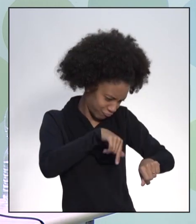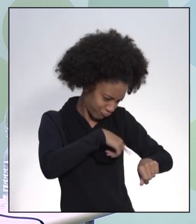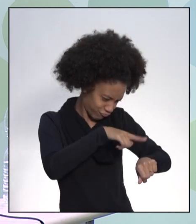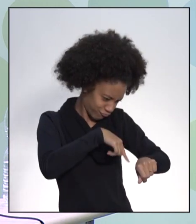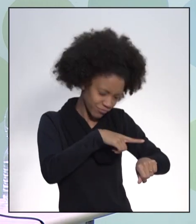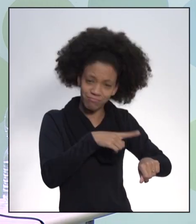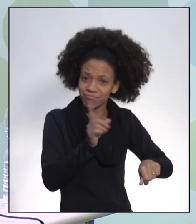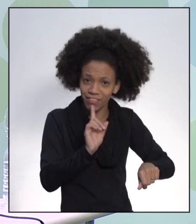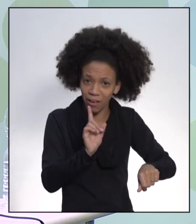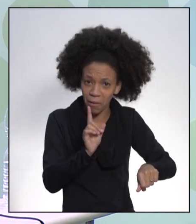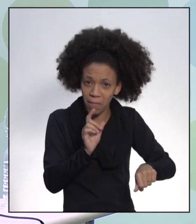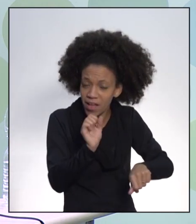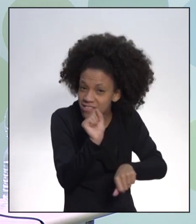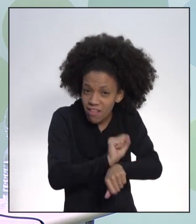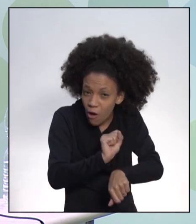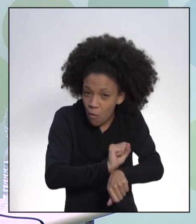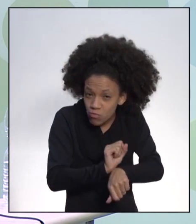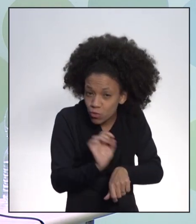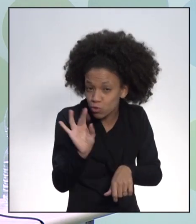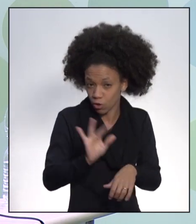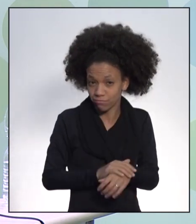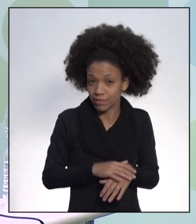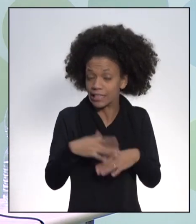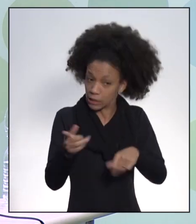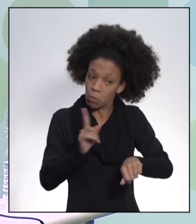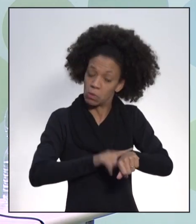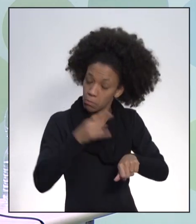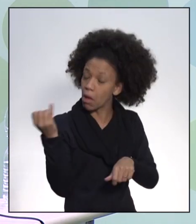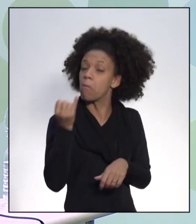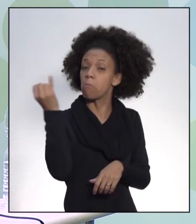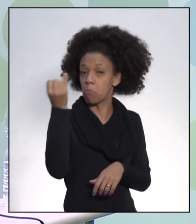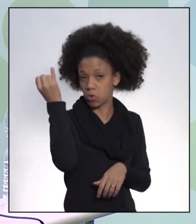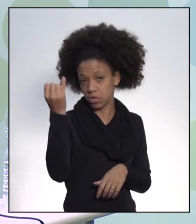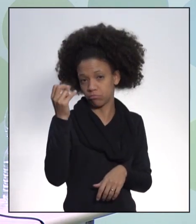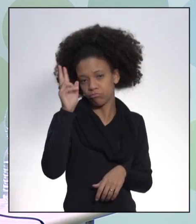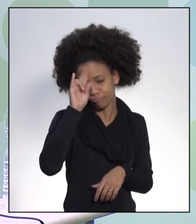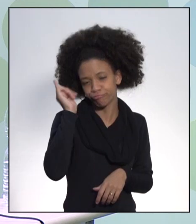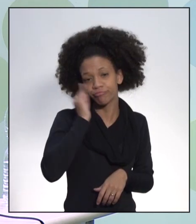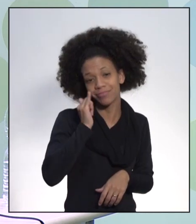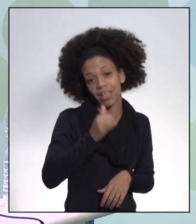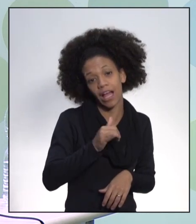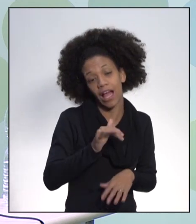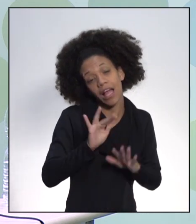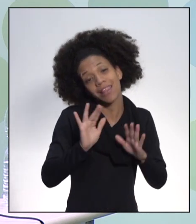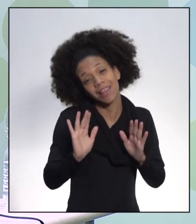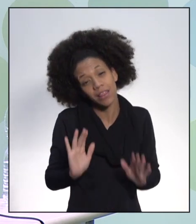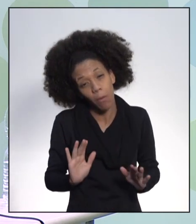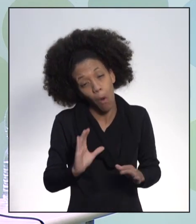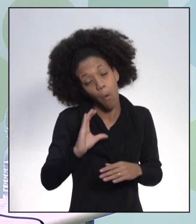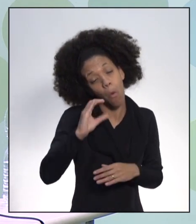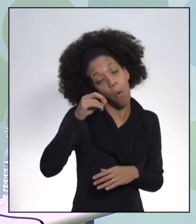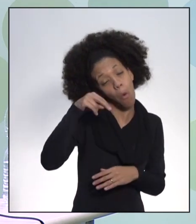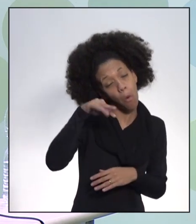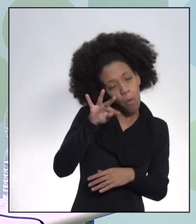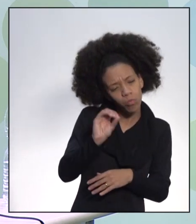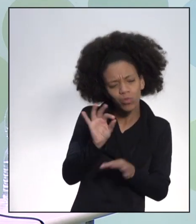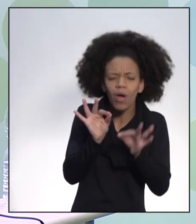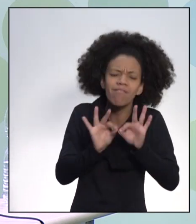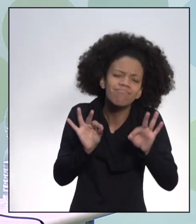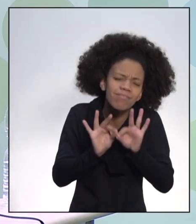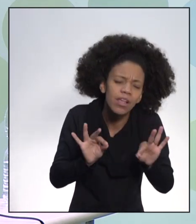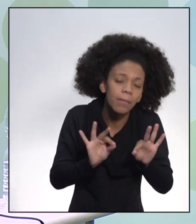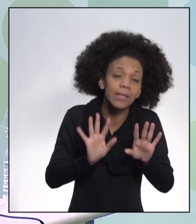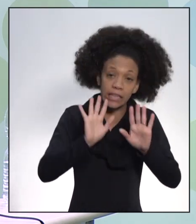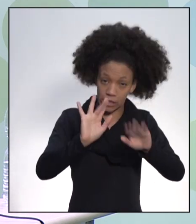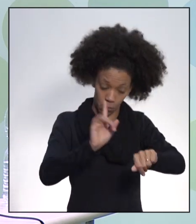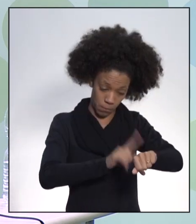tempo é muito importante para se compreender um texto, né? Hoje falaremos de conto. Conto não é tão complexo, é algo mais simples. Então, o tempo é